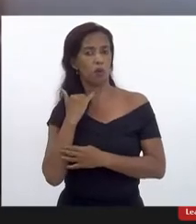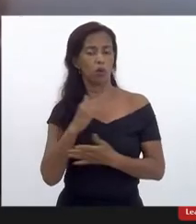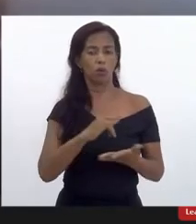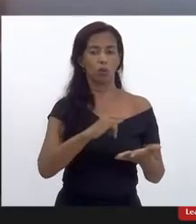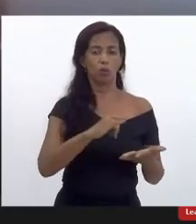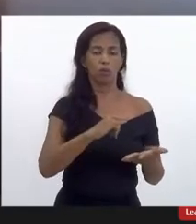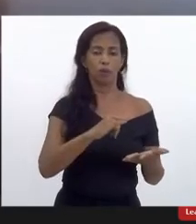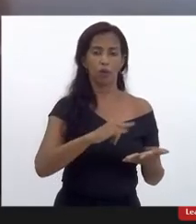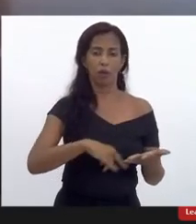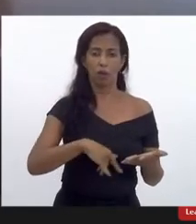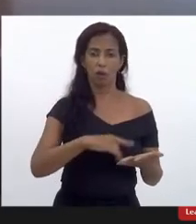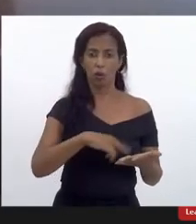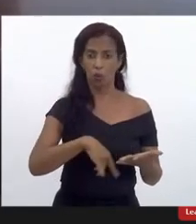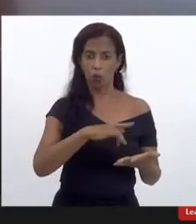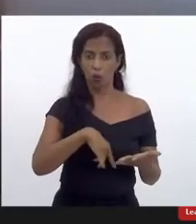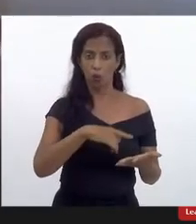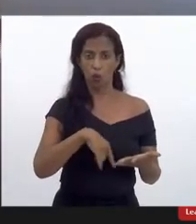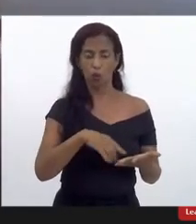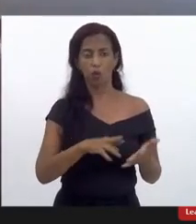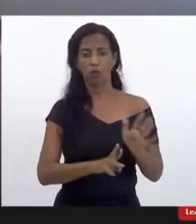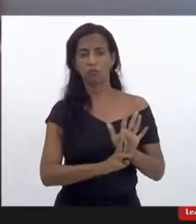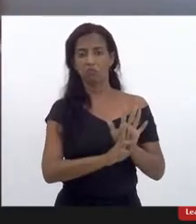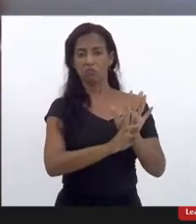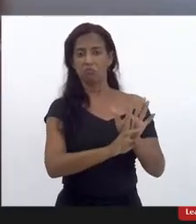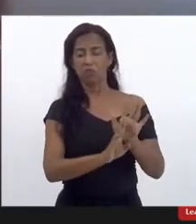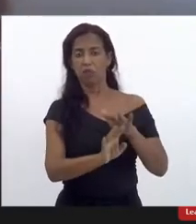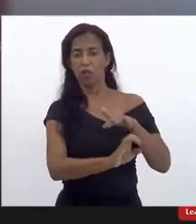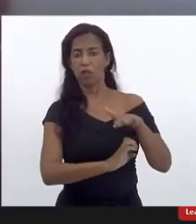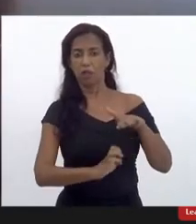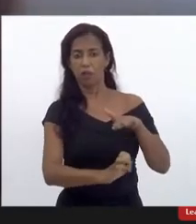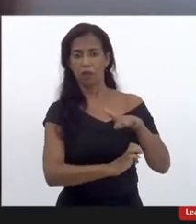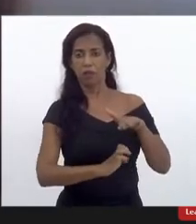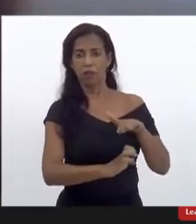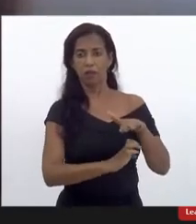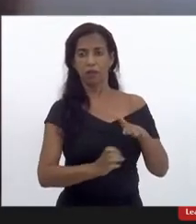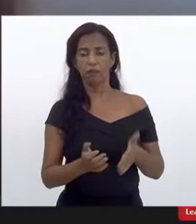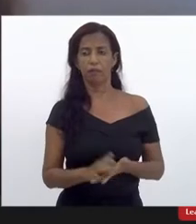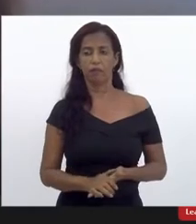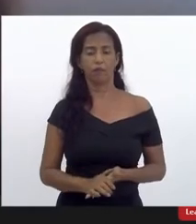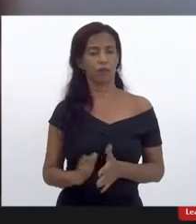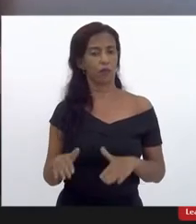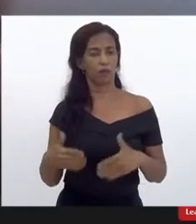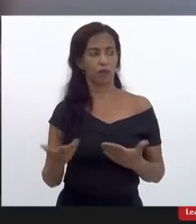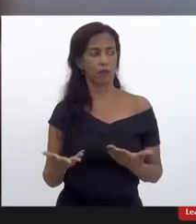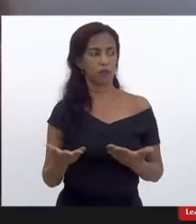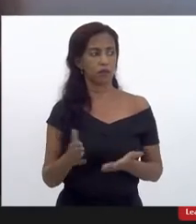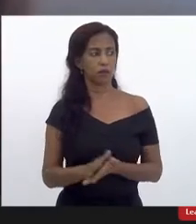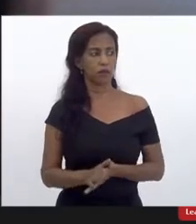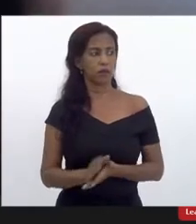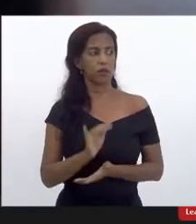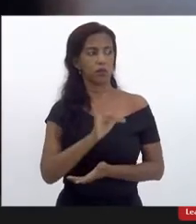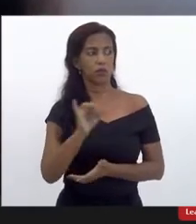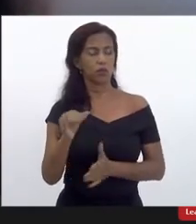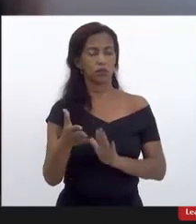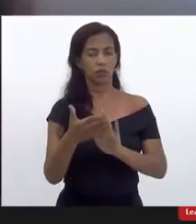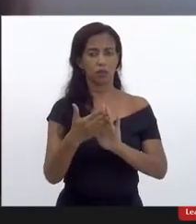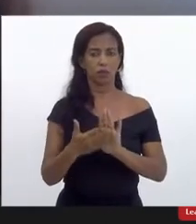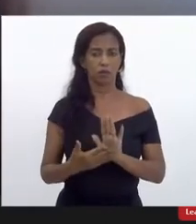conta do representante da empresa. Então, isso é uma